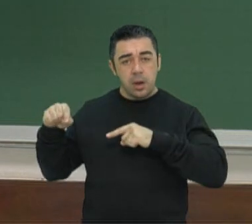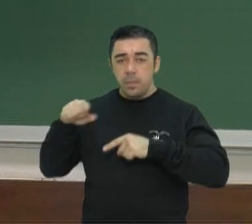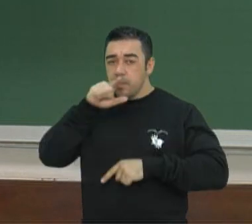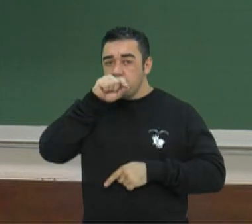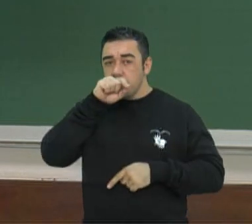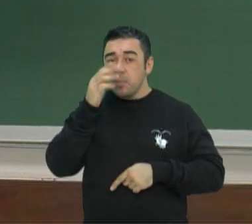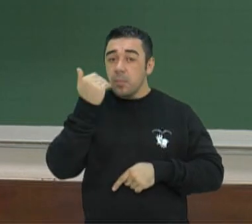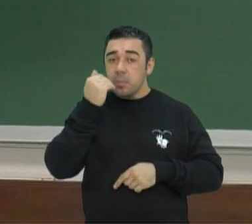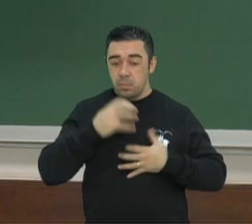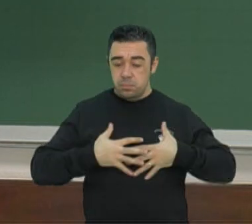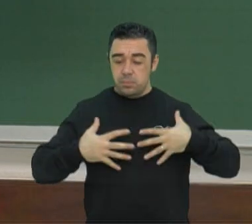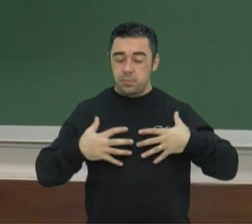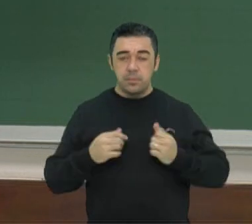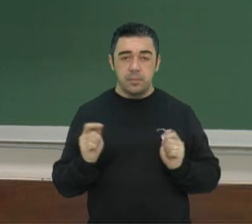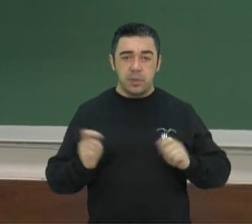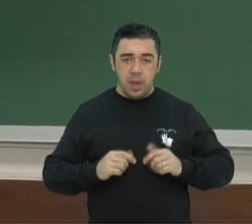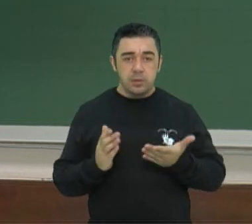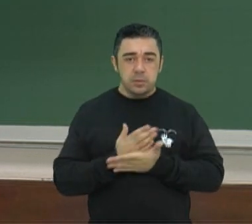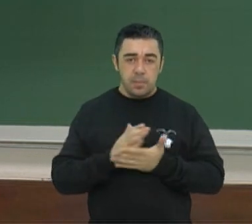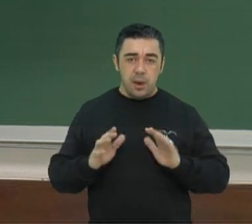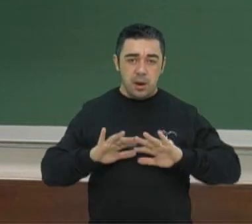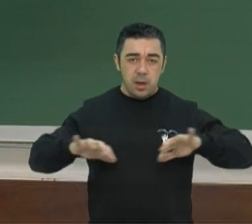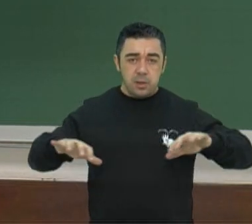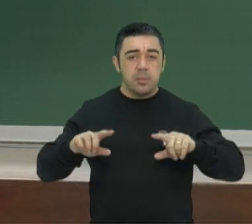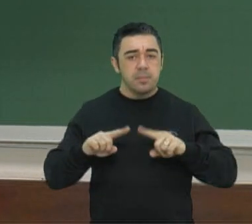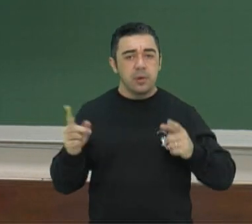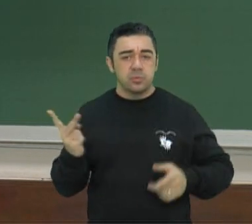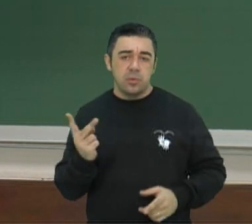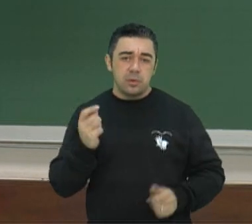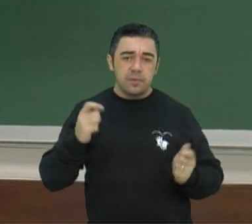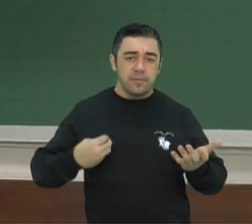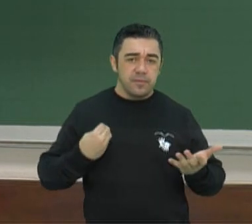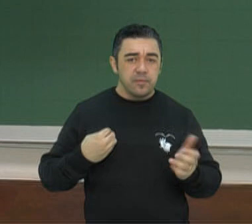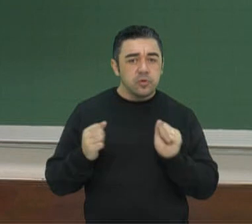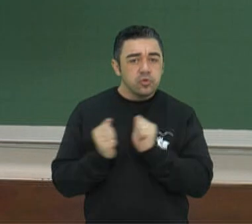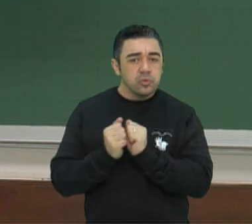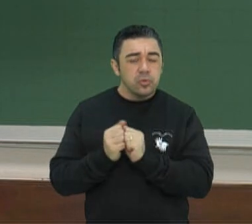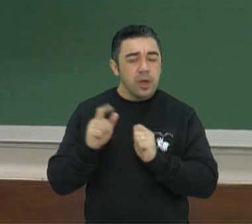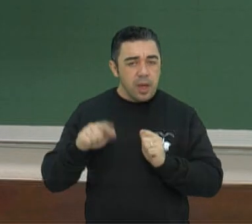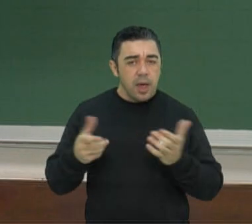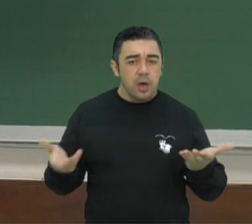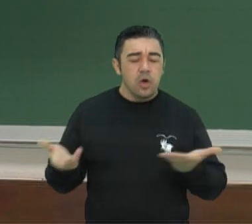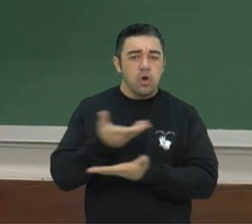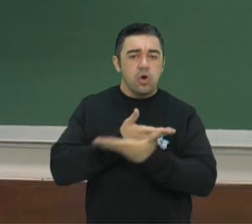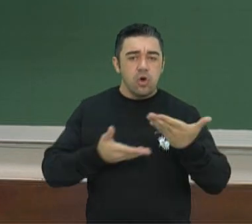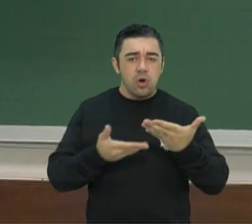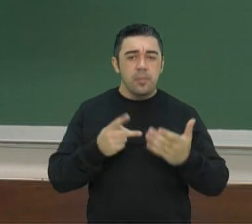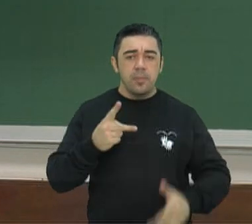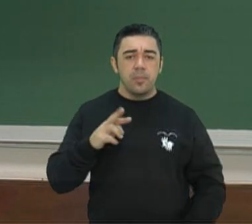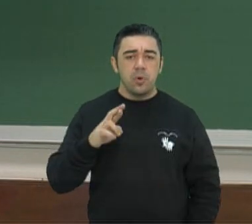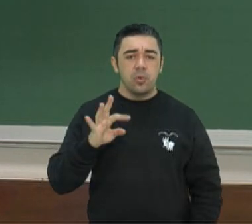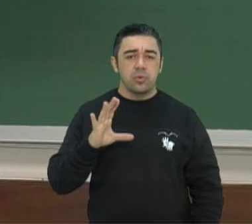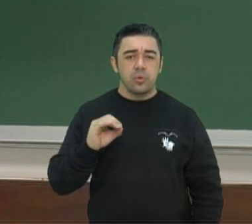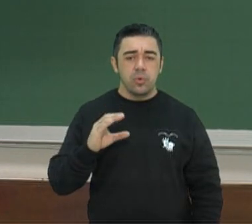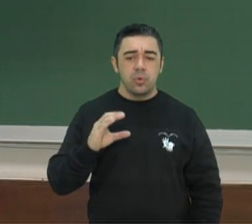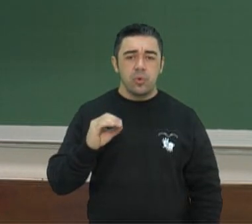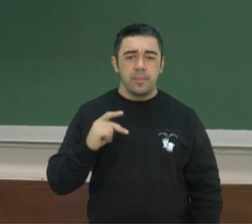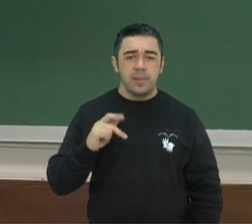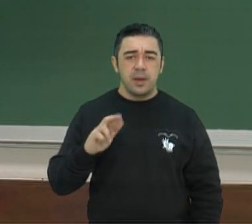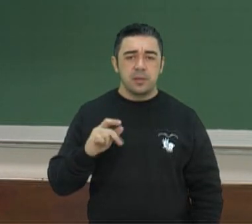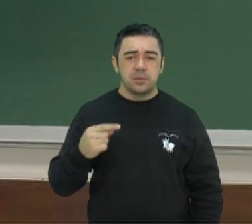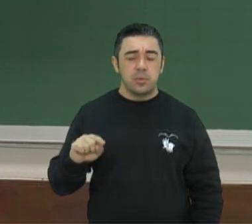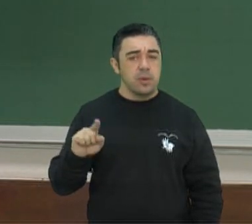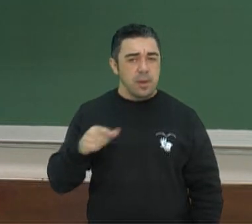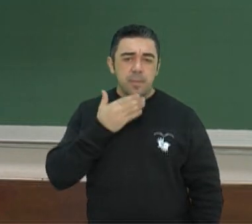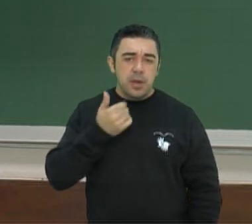vivem separados? Podem viver, mas eles vivem melhor juntos. Tá? Então, protocooperação ela não é obrigatória, mas ela torna a vida desses organismos